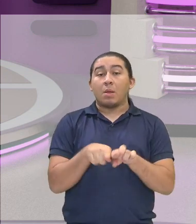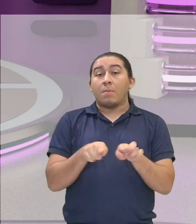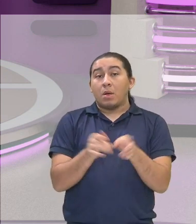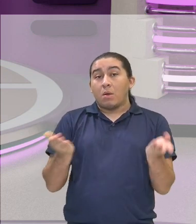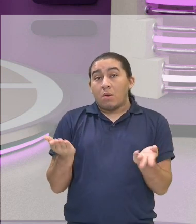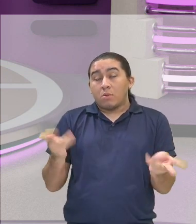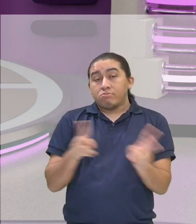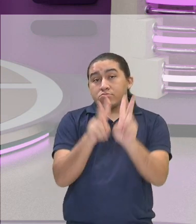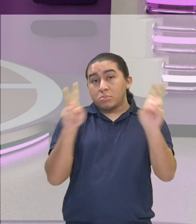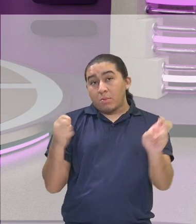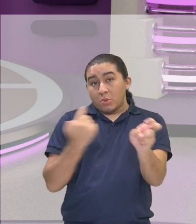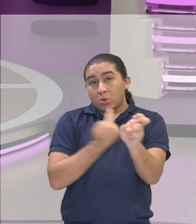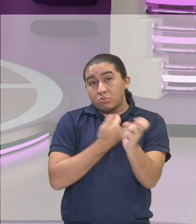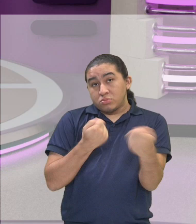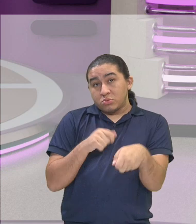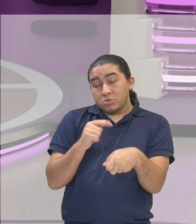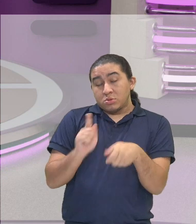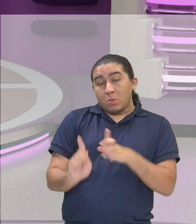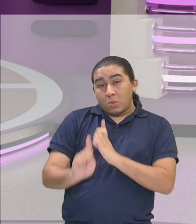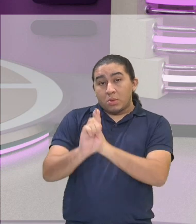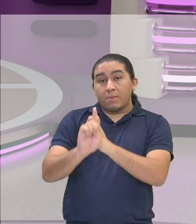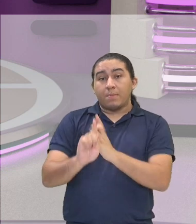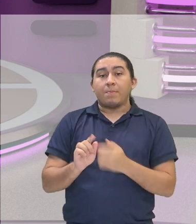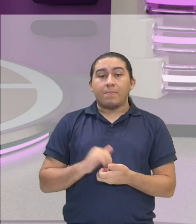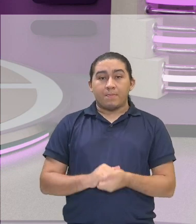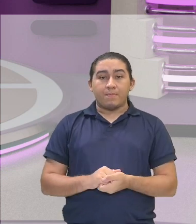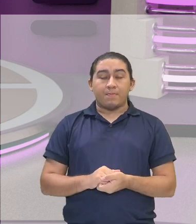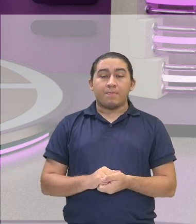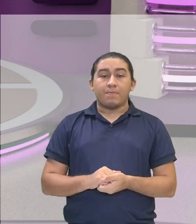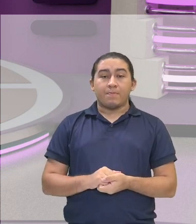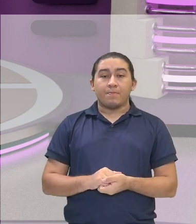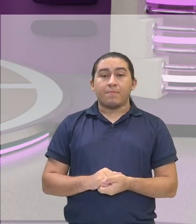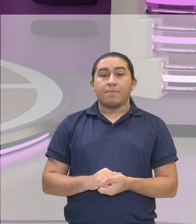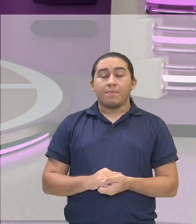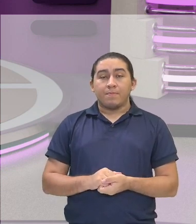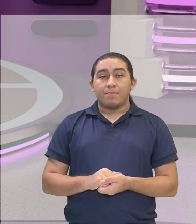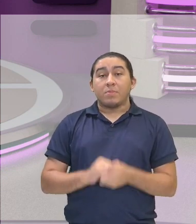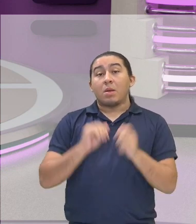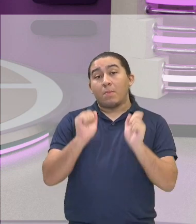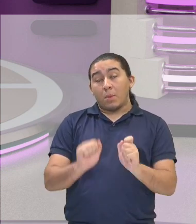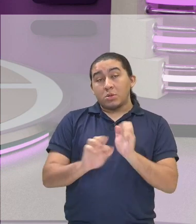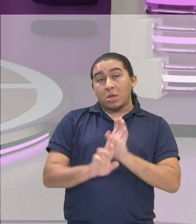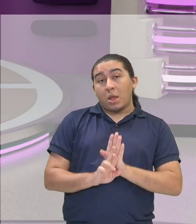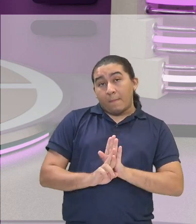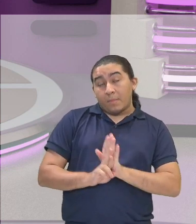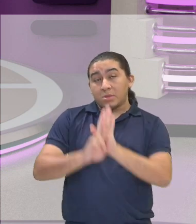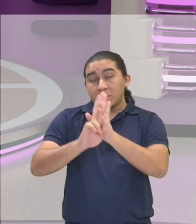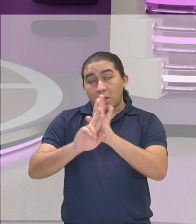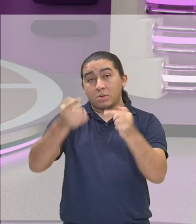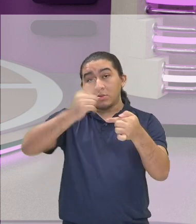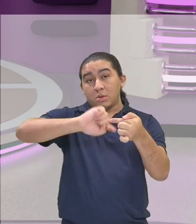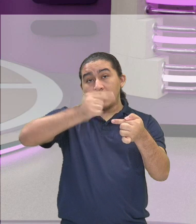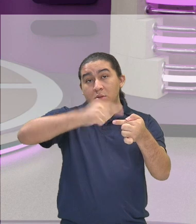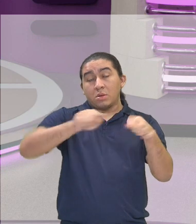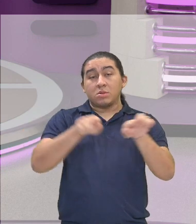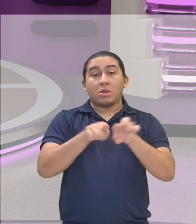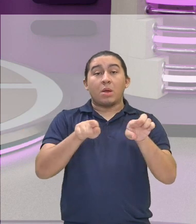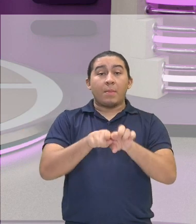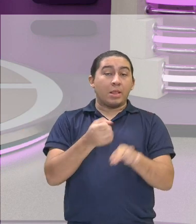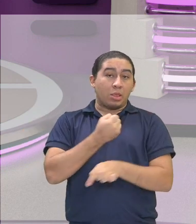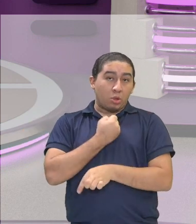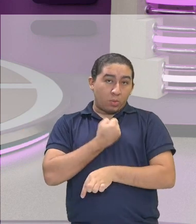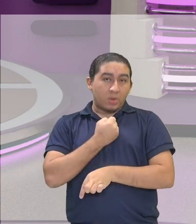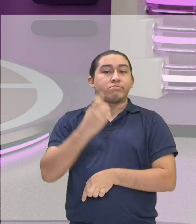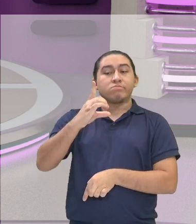agora. Observem aí. Nós podemos representar a fração decimal como fração, também como número decimal. Toda fração pode